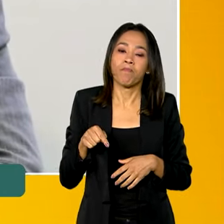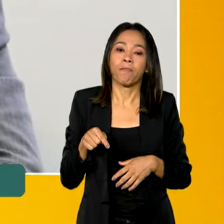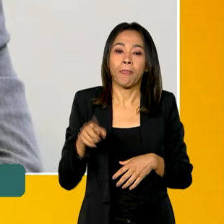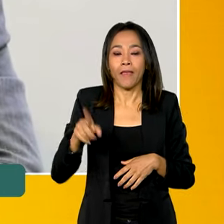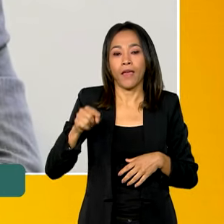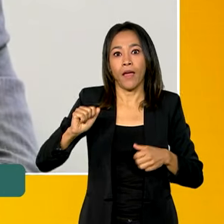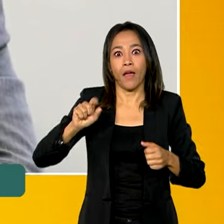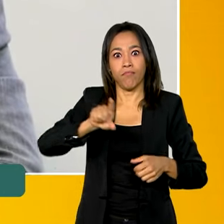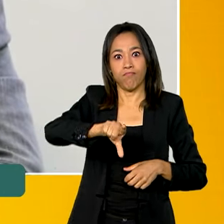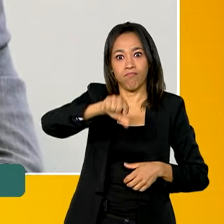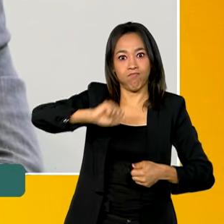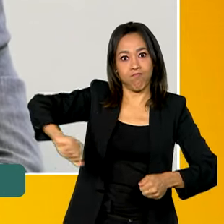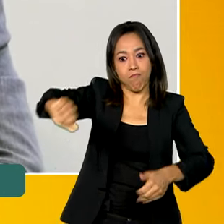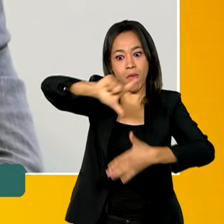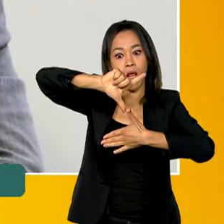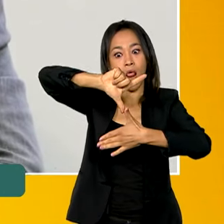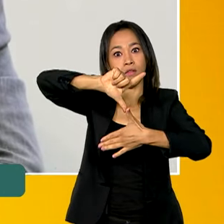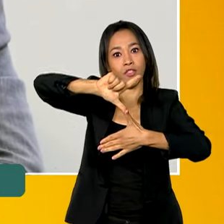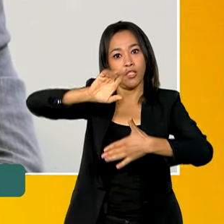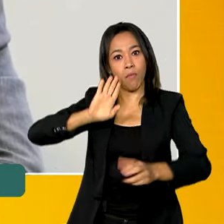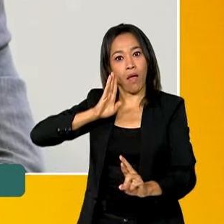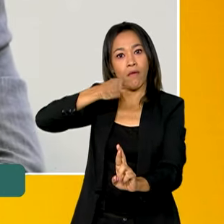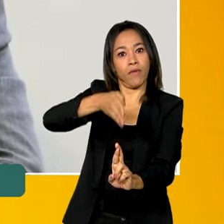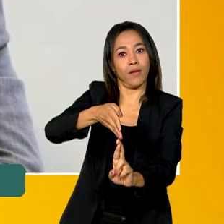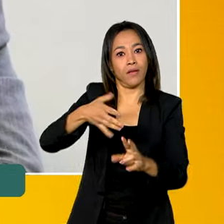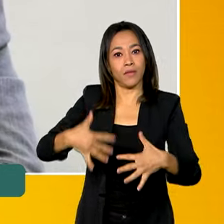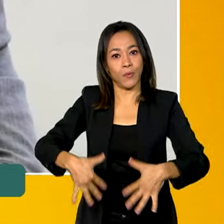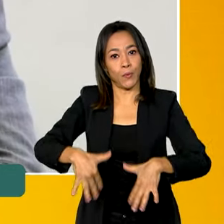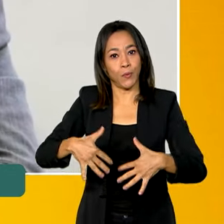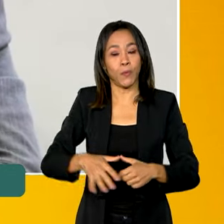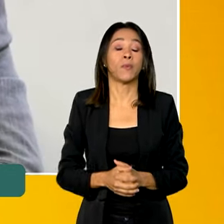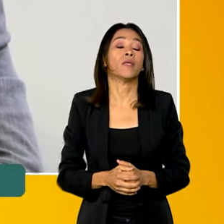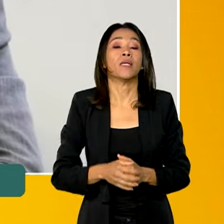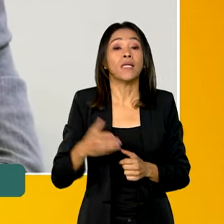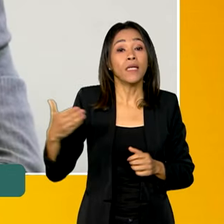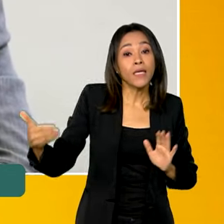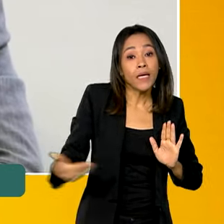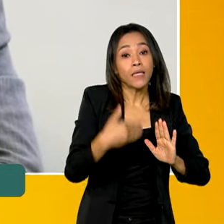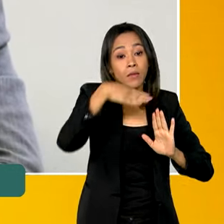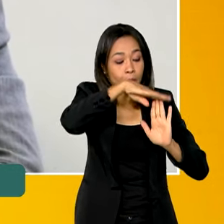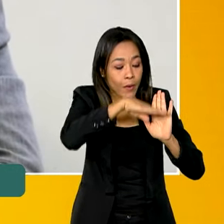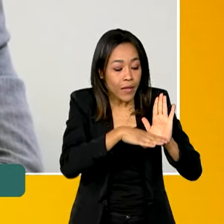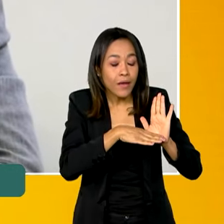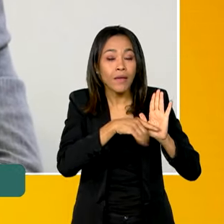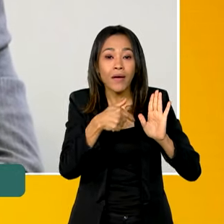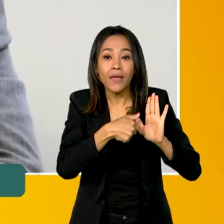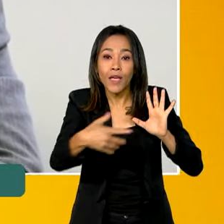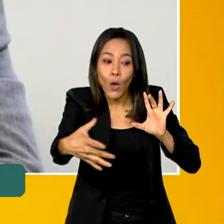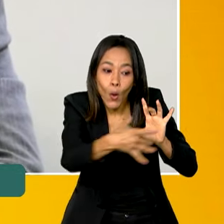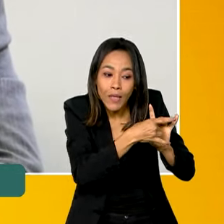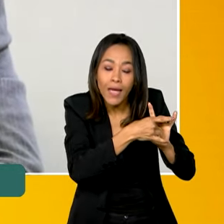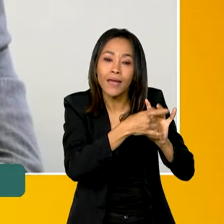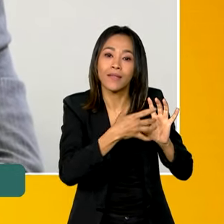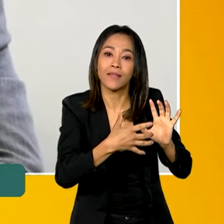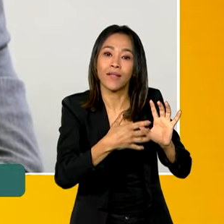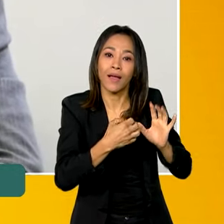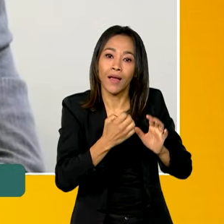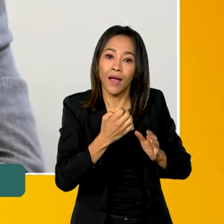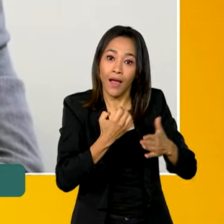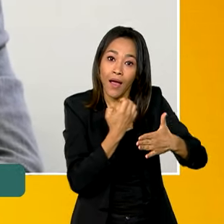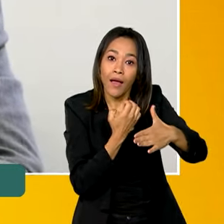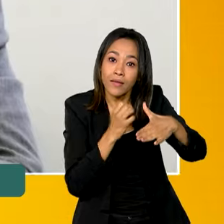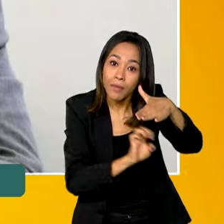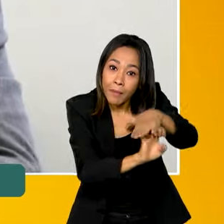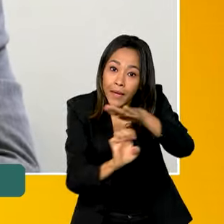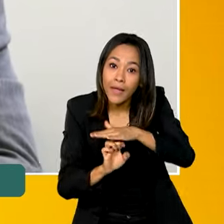destaque na América Latina eh e a a importância do conecta é exatamente aquele aquele ponto inicial O que é